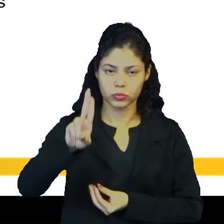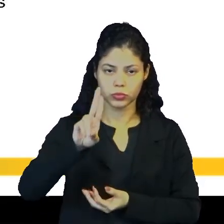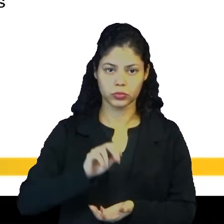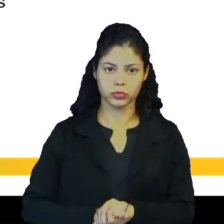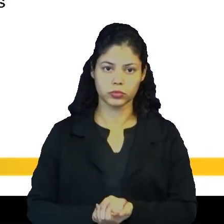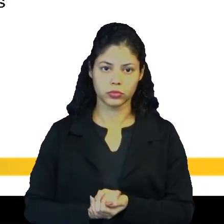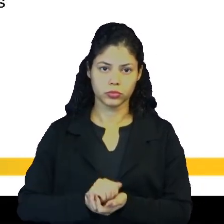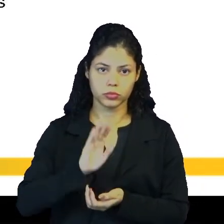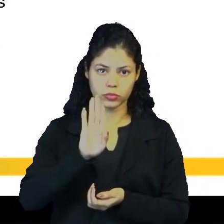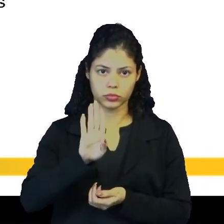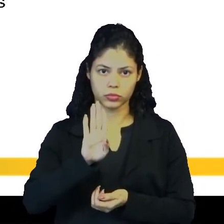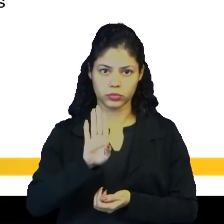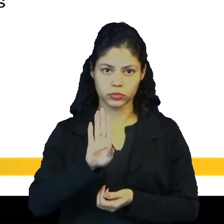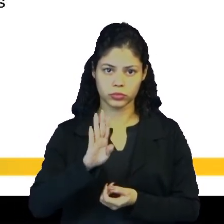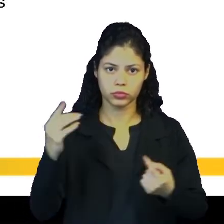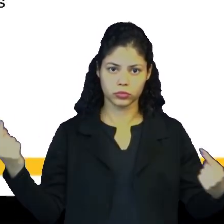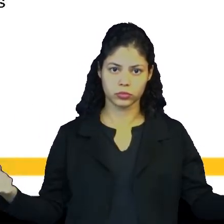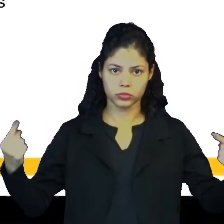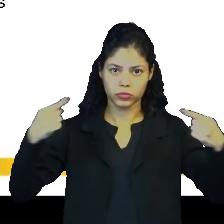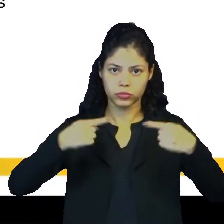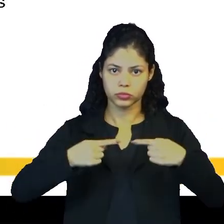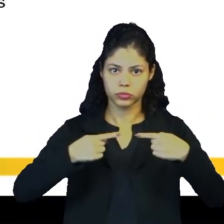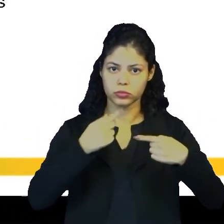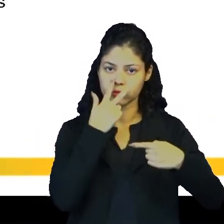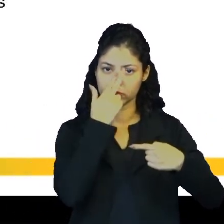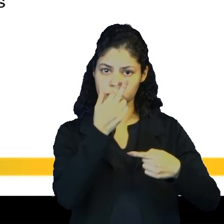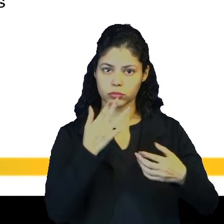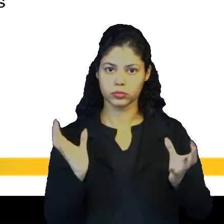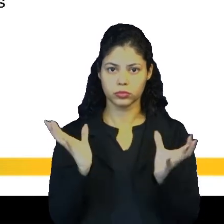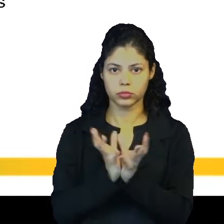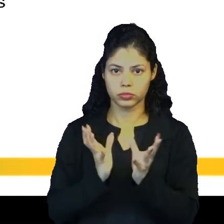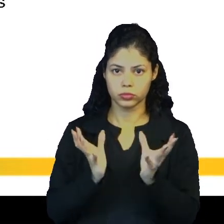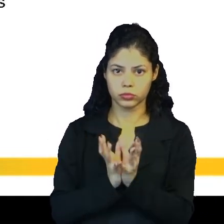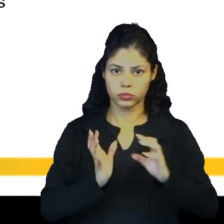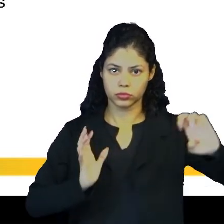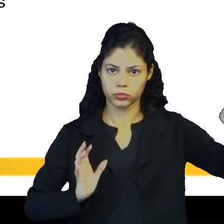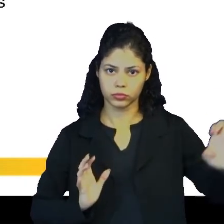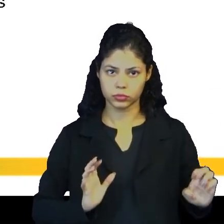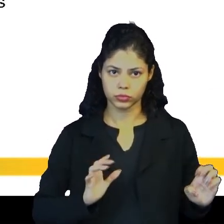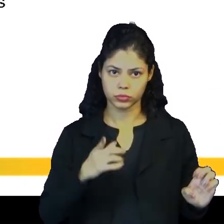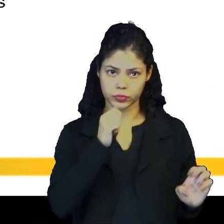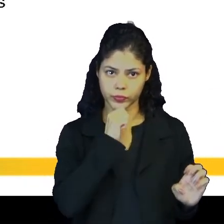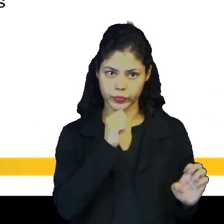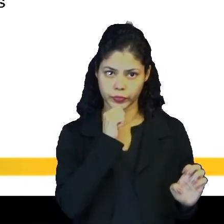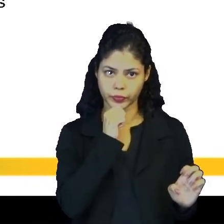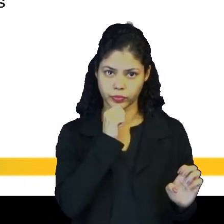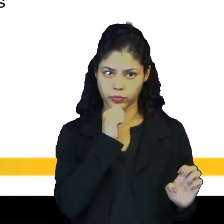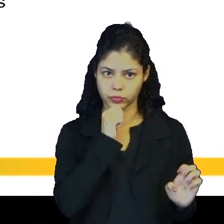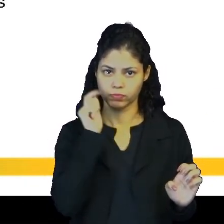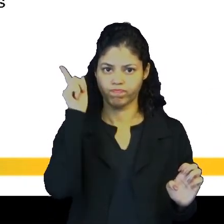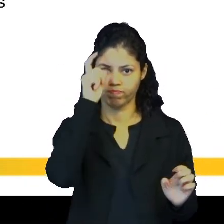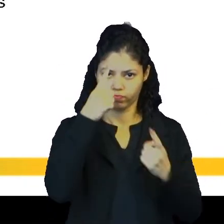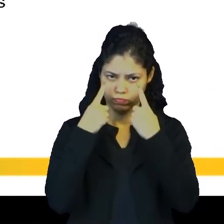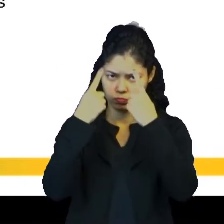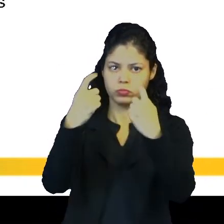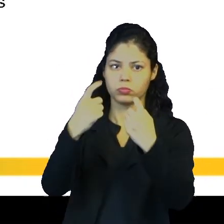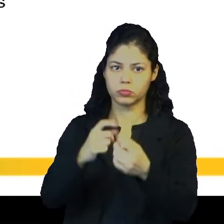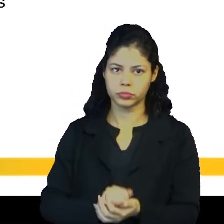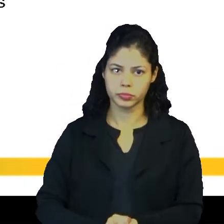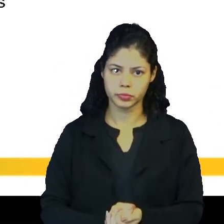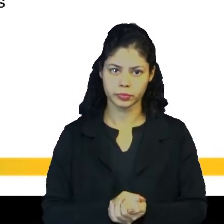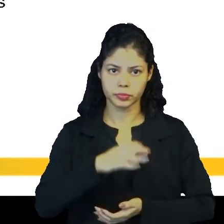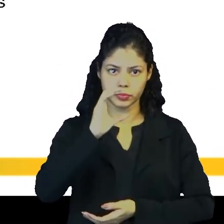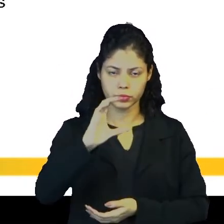Ocidental. Letra B. Combateram um inimigo comum, os grupos esquerdistas, recorrendo a métodos violentos. Letra C.